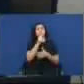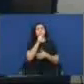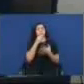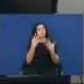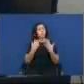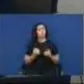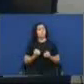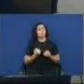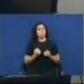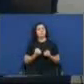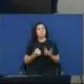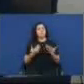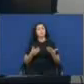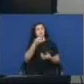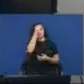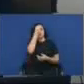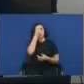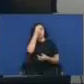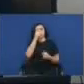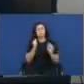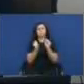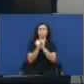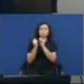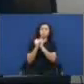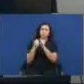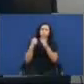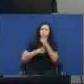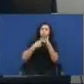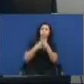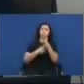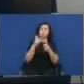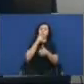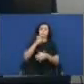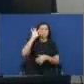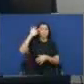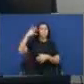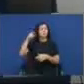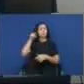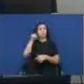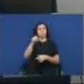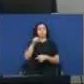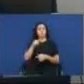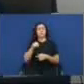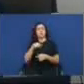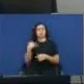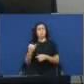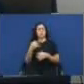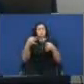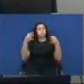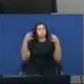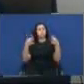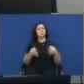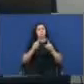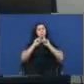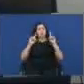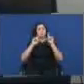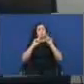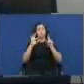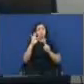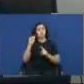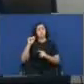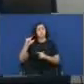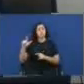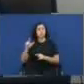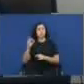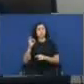Então, Jorge, também estou nessa luta também para resolver essa situação, que é justa a reclamação que a FAO